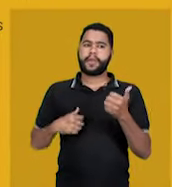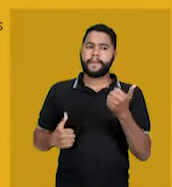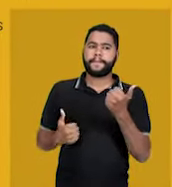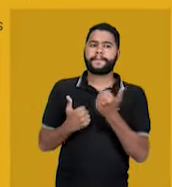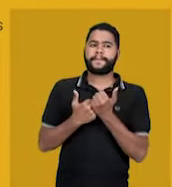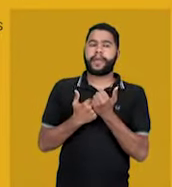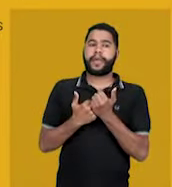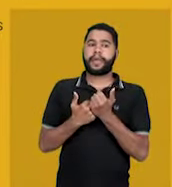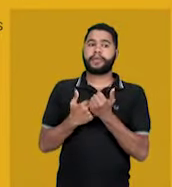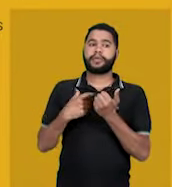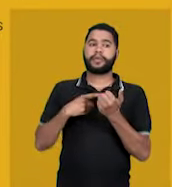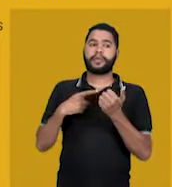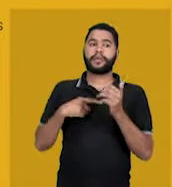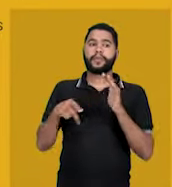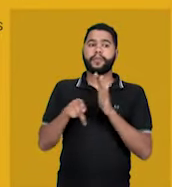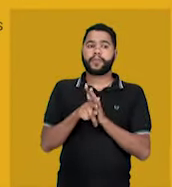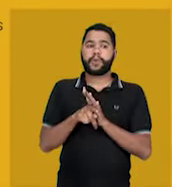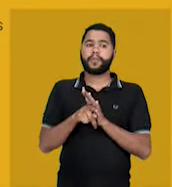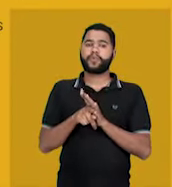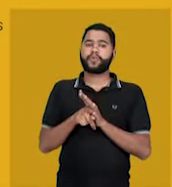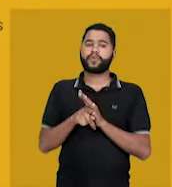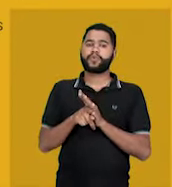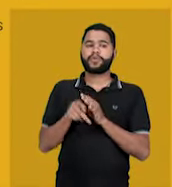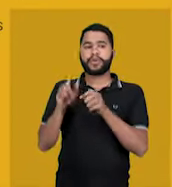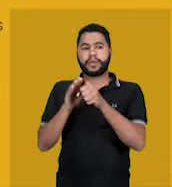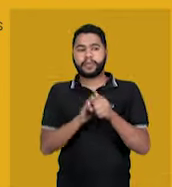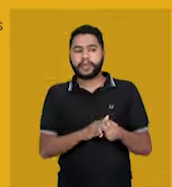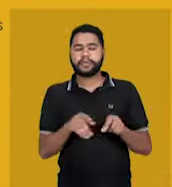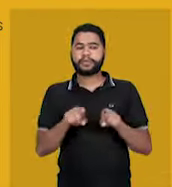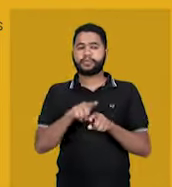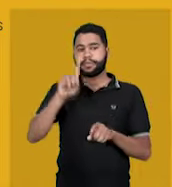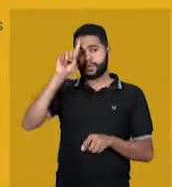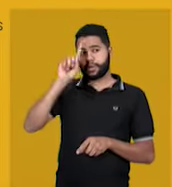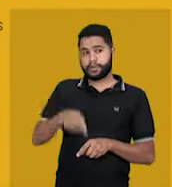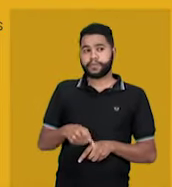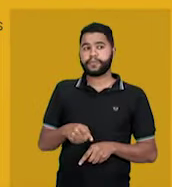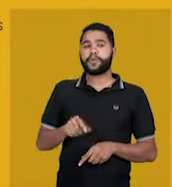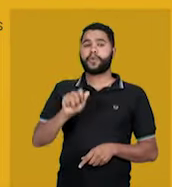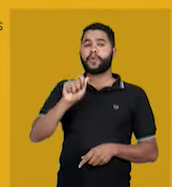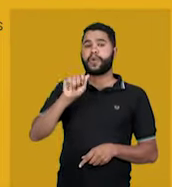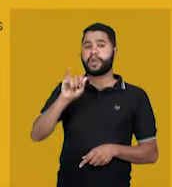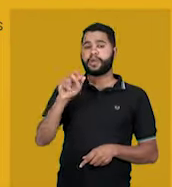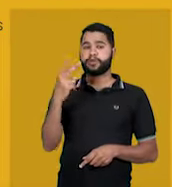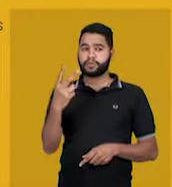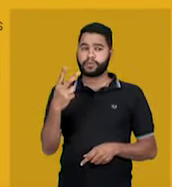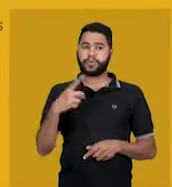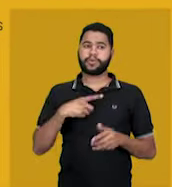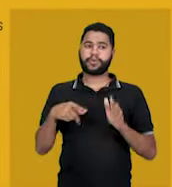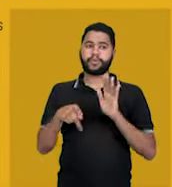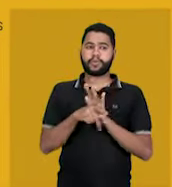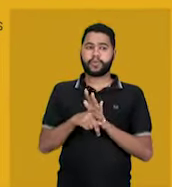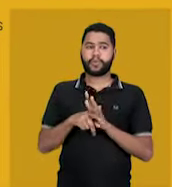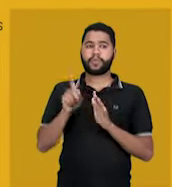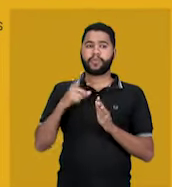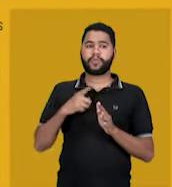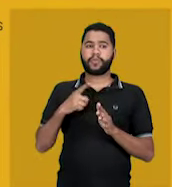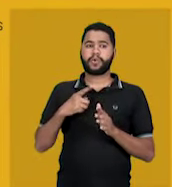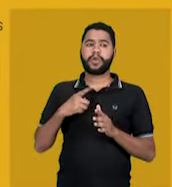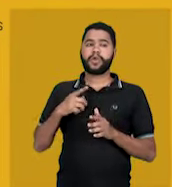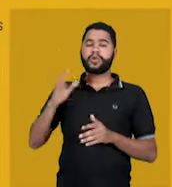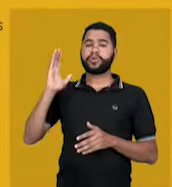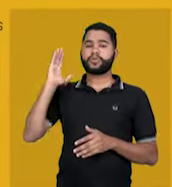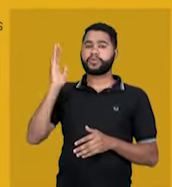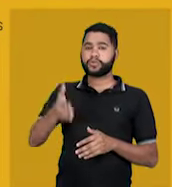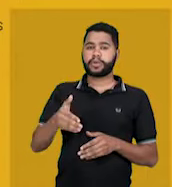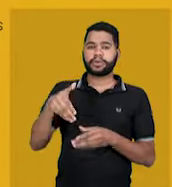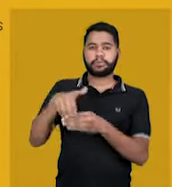e o autoritarismo. O 2 extinguia os partidos políticos e tornava indireta a eleição para presidente da República, então